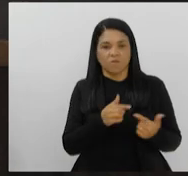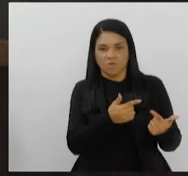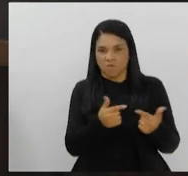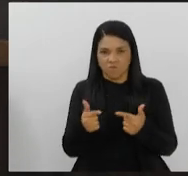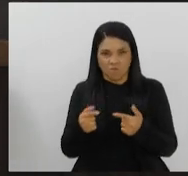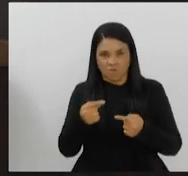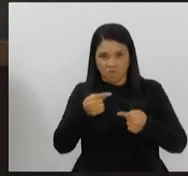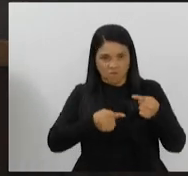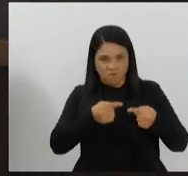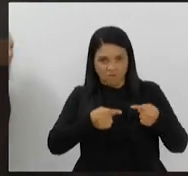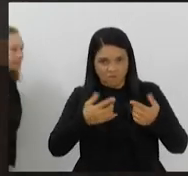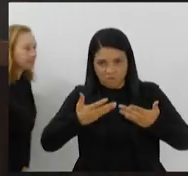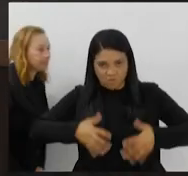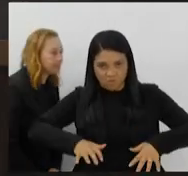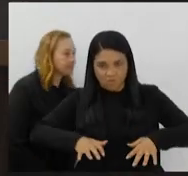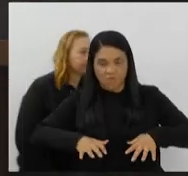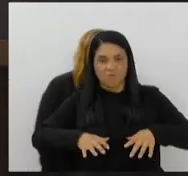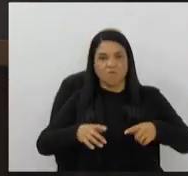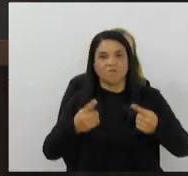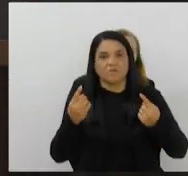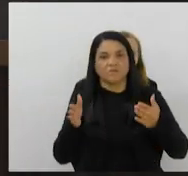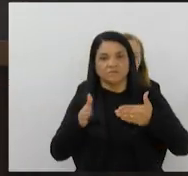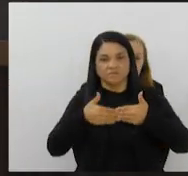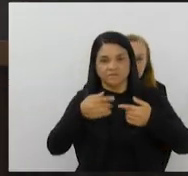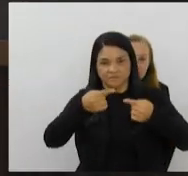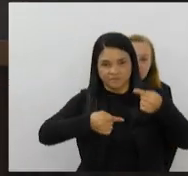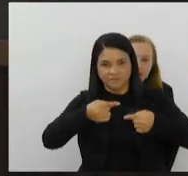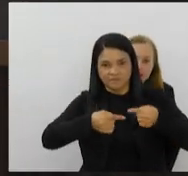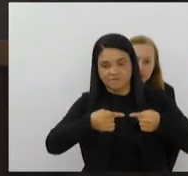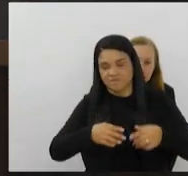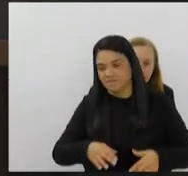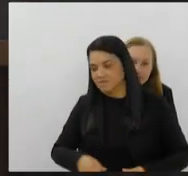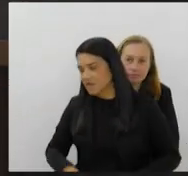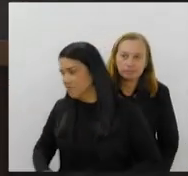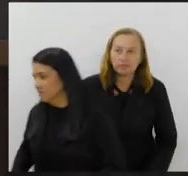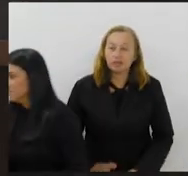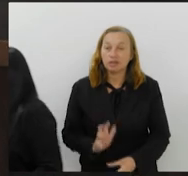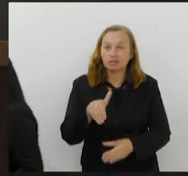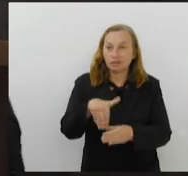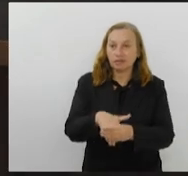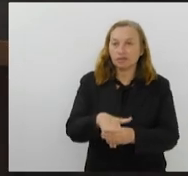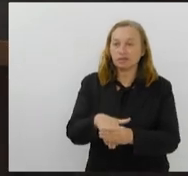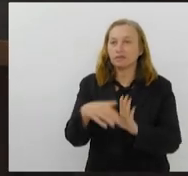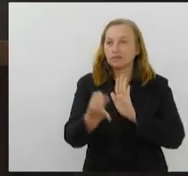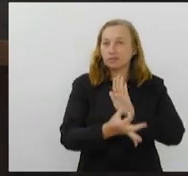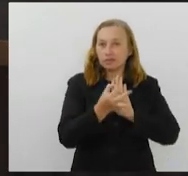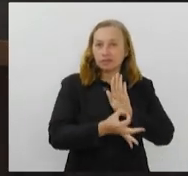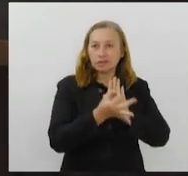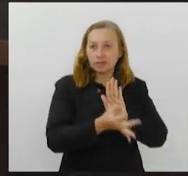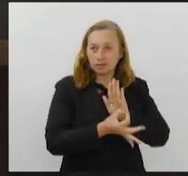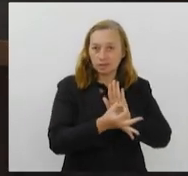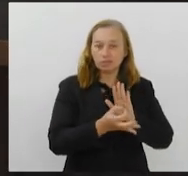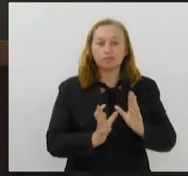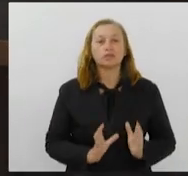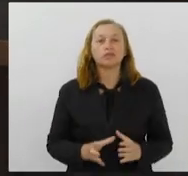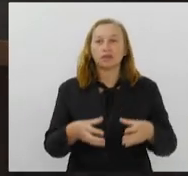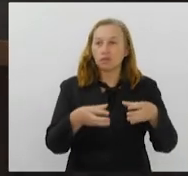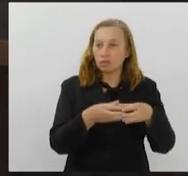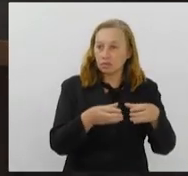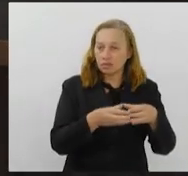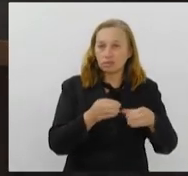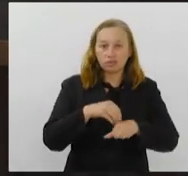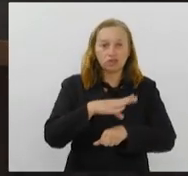quem queira discutir, encerrada a discussão, em votação, o parecer da comissão